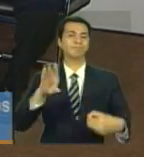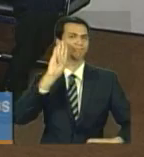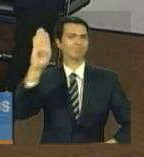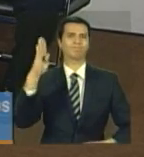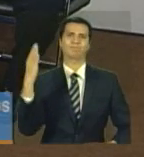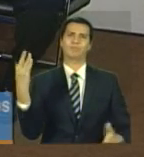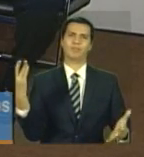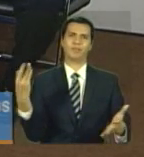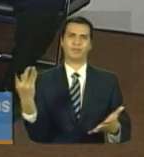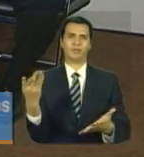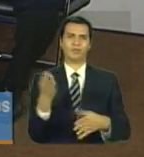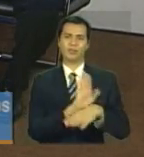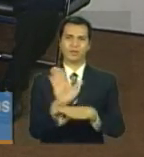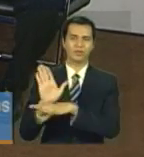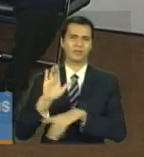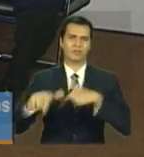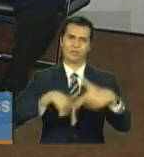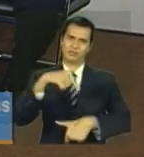Compromisso de